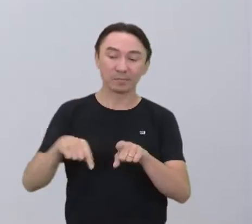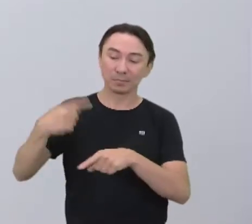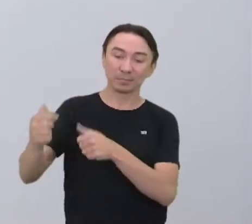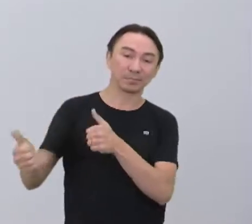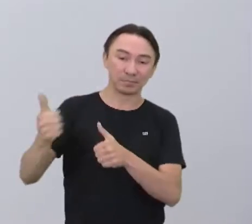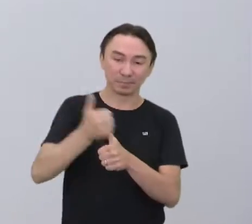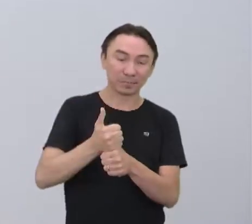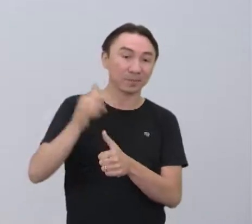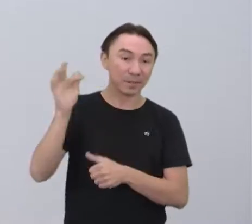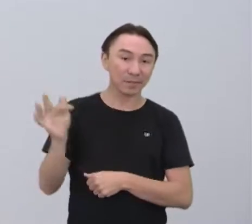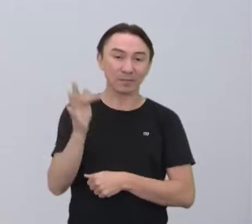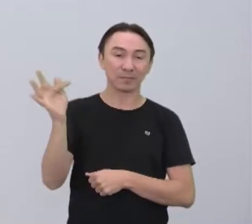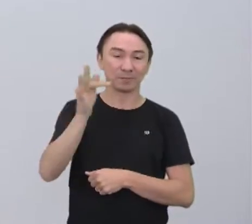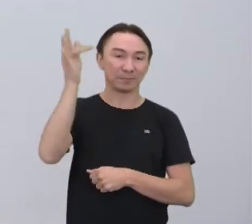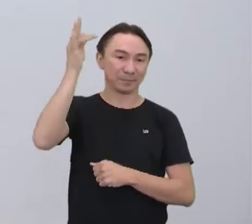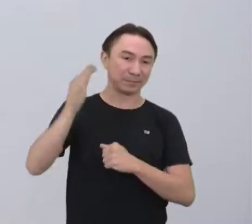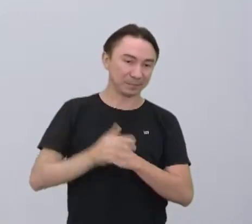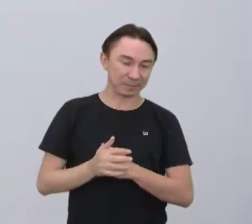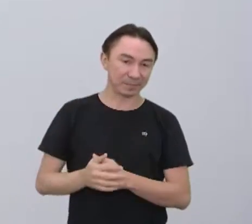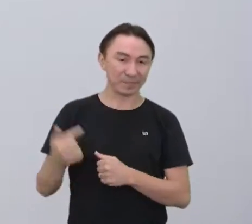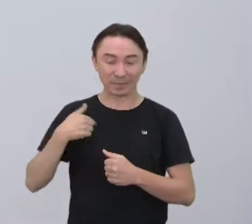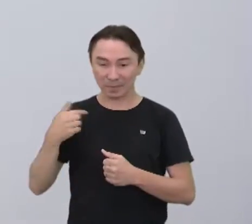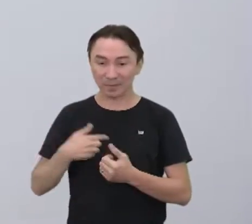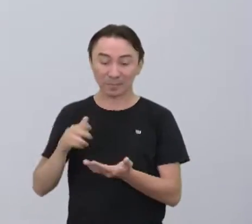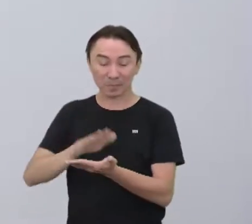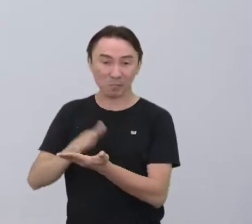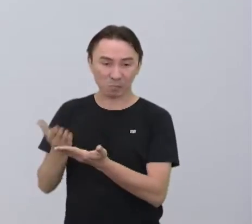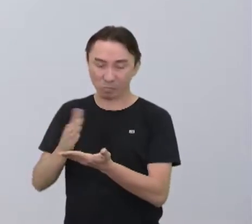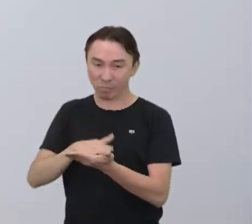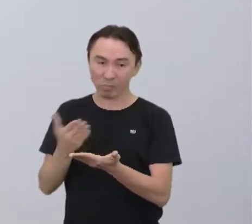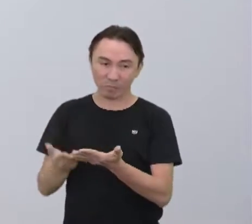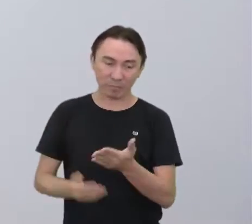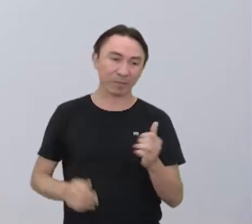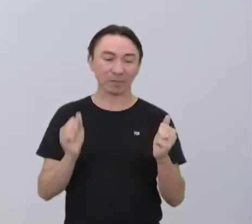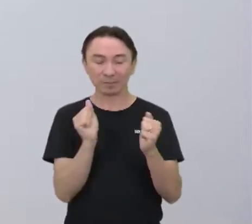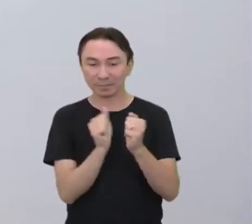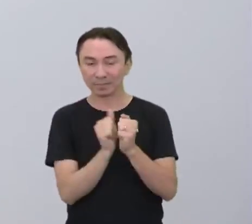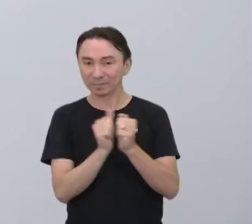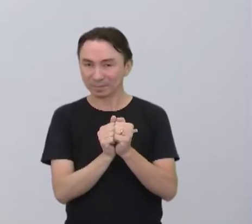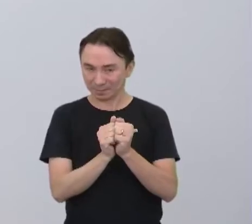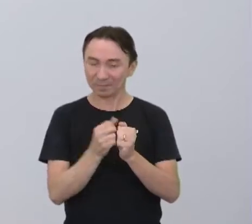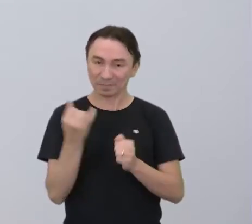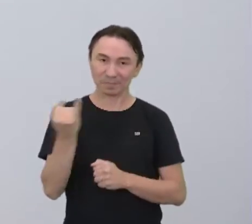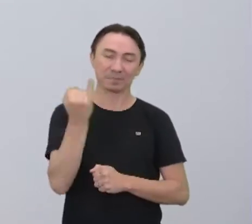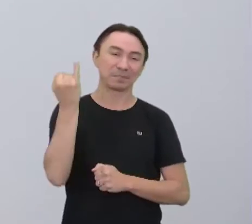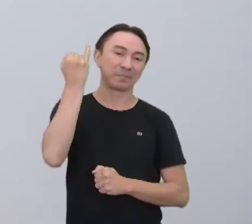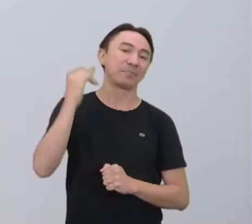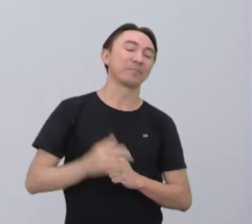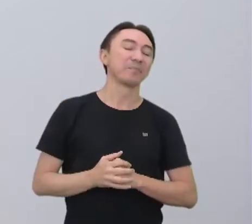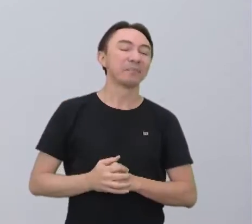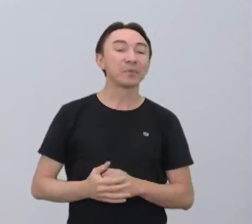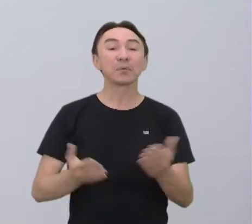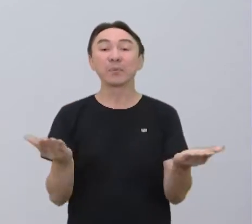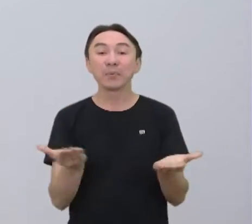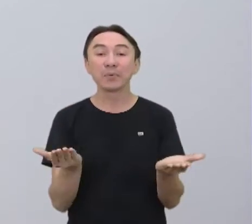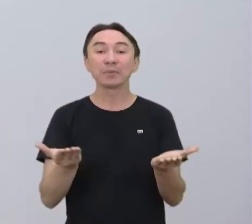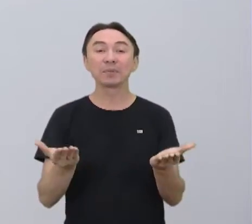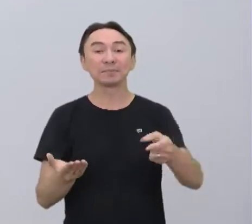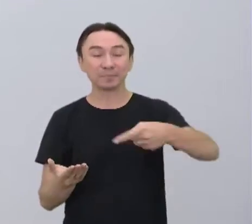Que sem eles isso aqui não funciona, né? Que é isso que é o mais importante. E hoje falaremos